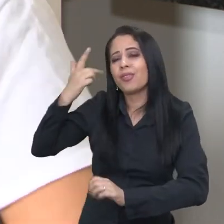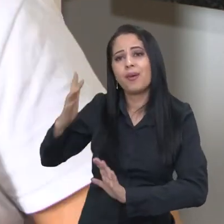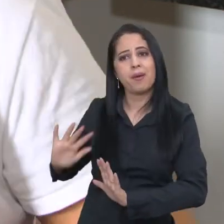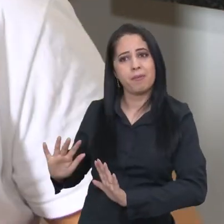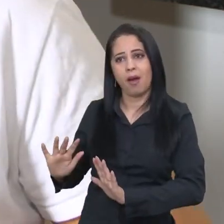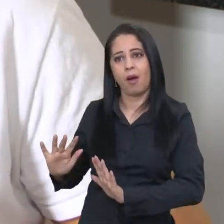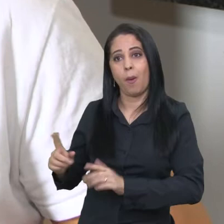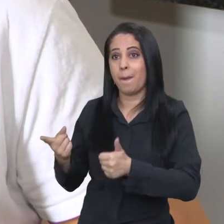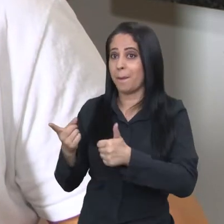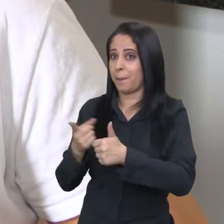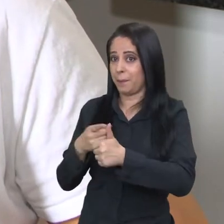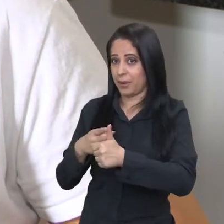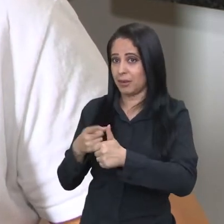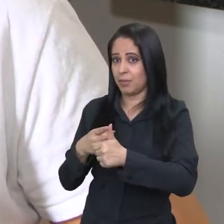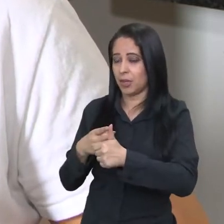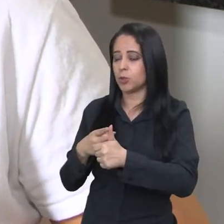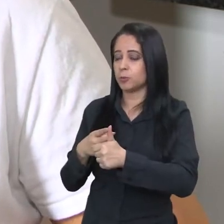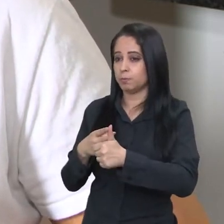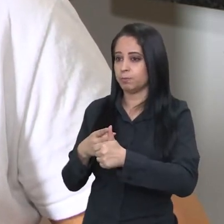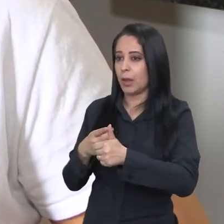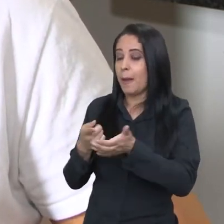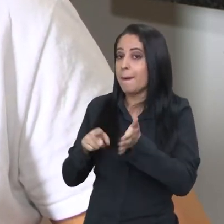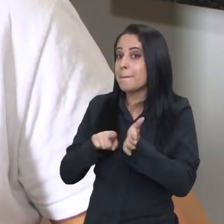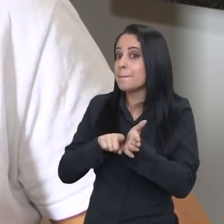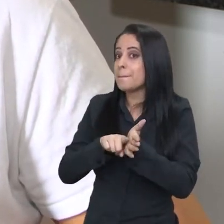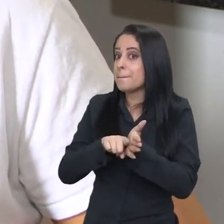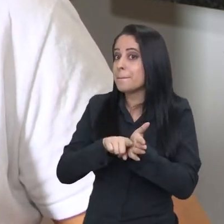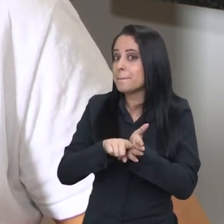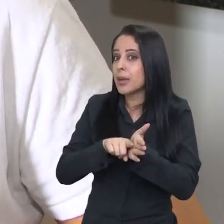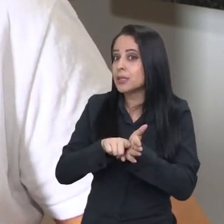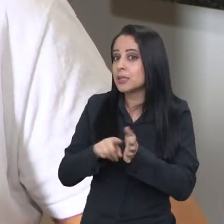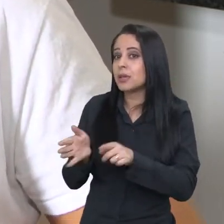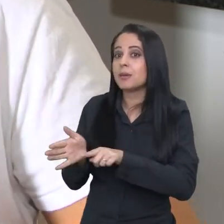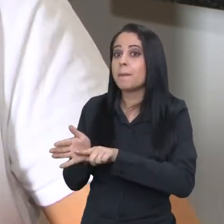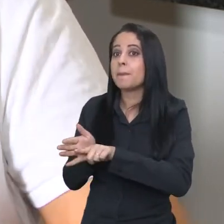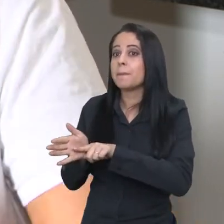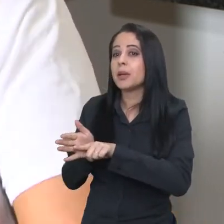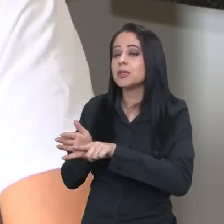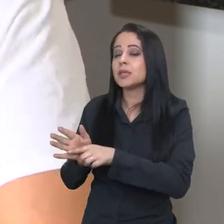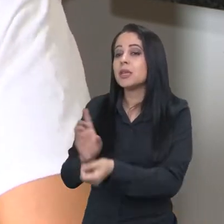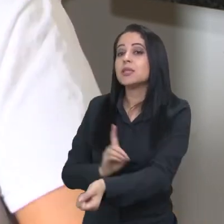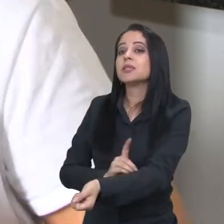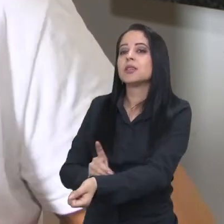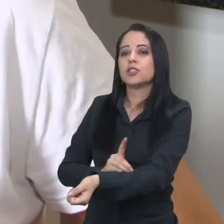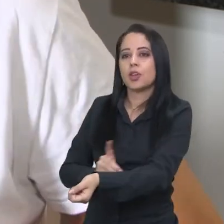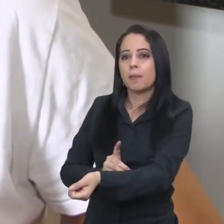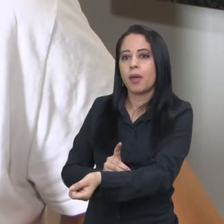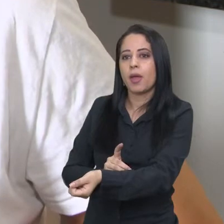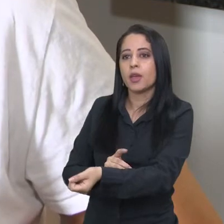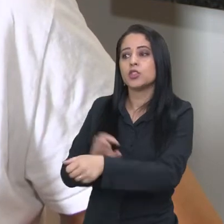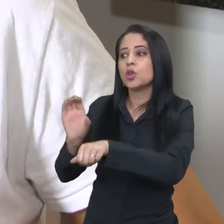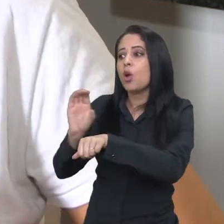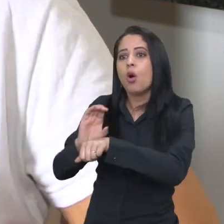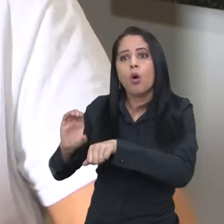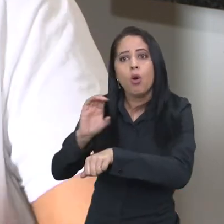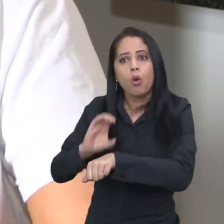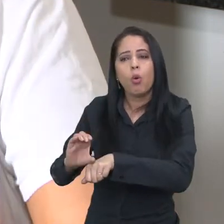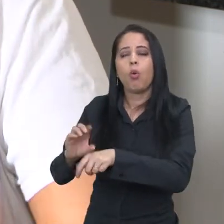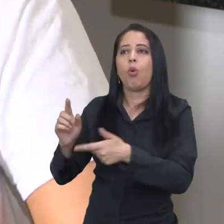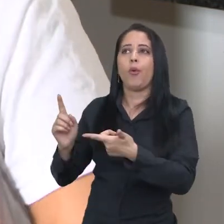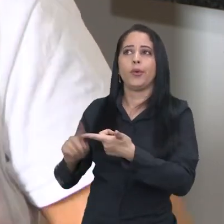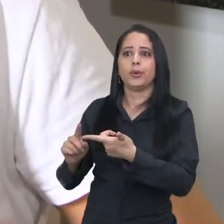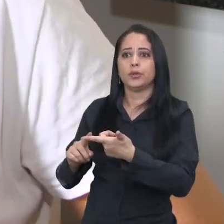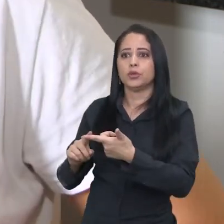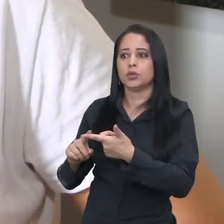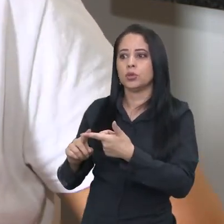diabetes. E a primeira coisa a se fazer é estude sobre educação em diabetes. Faz um